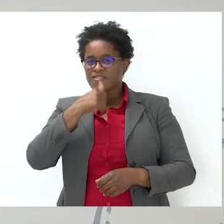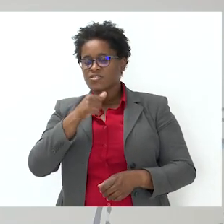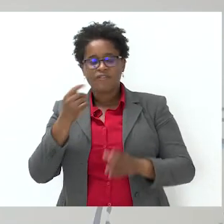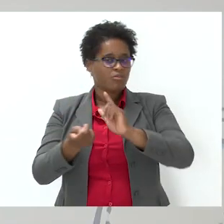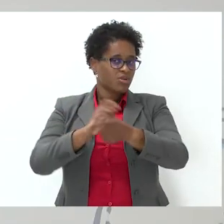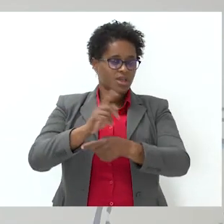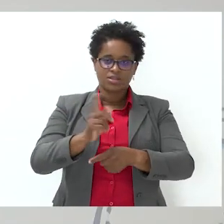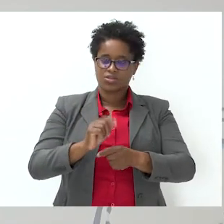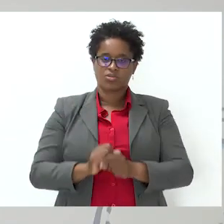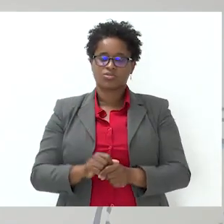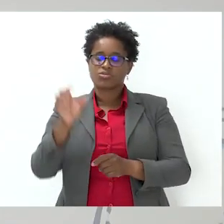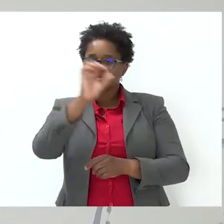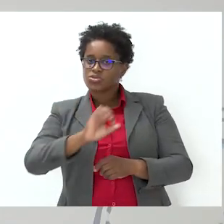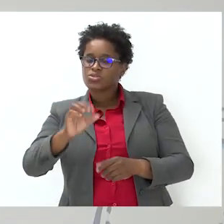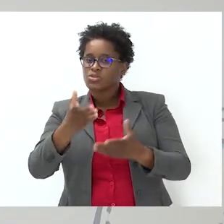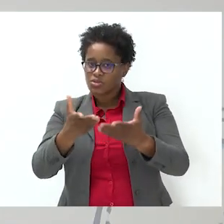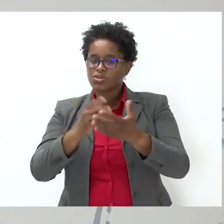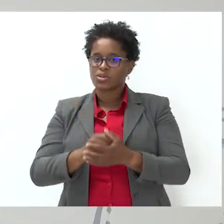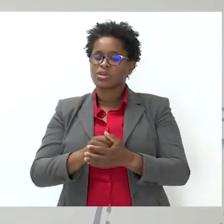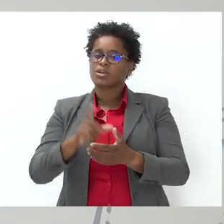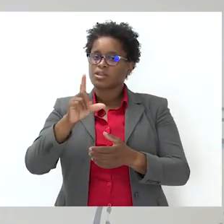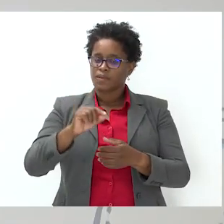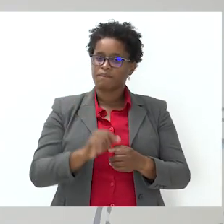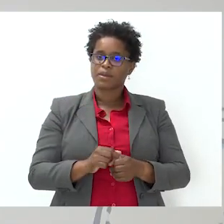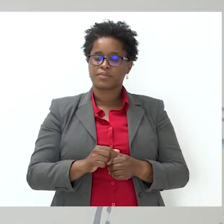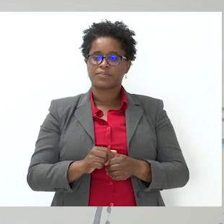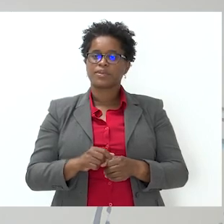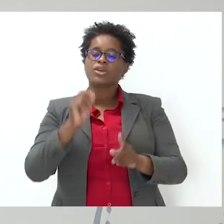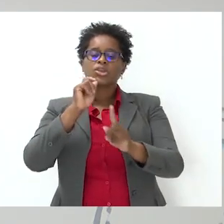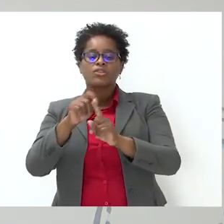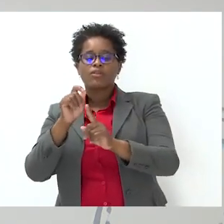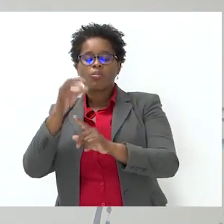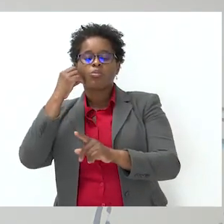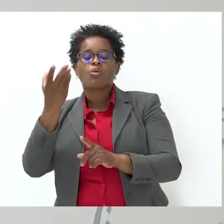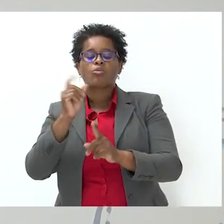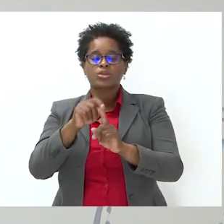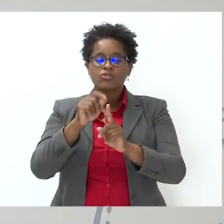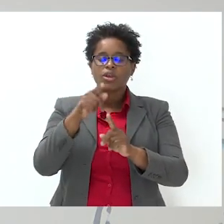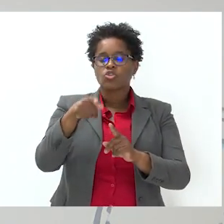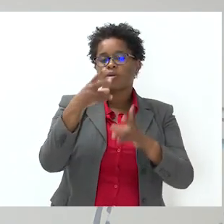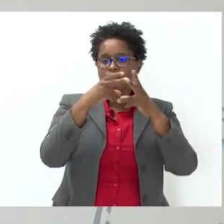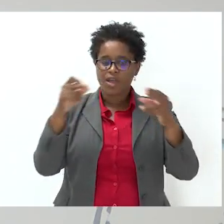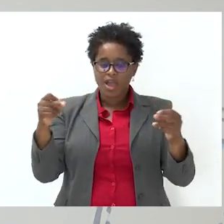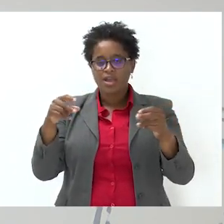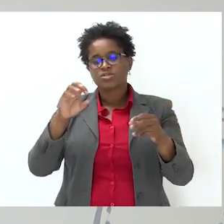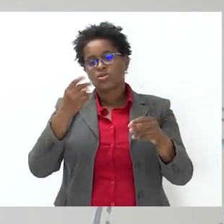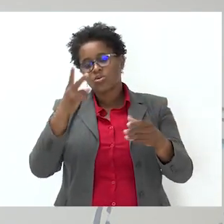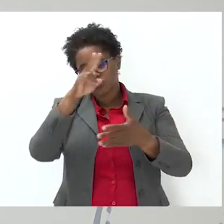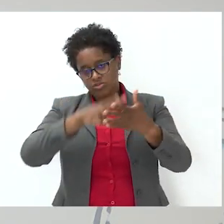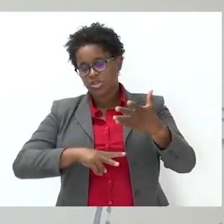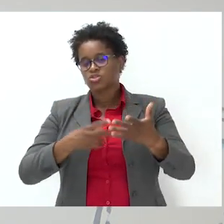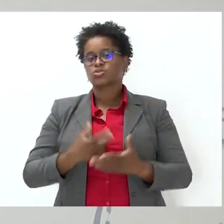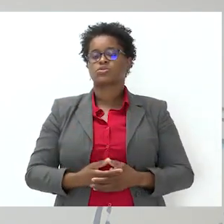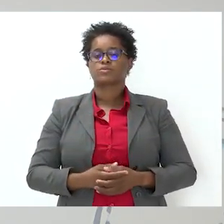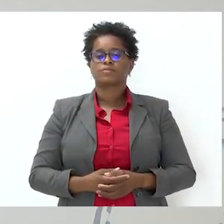sofrem alterações, e os seus exemplos, como identificá-las numa expressão, numa frase ou num